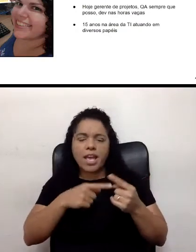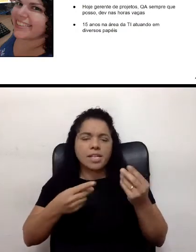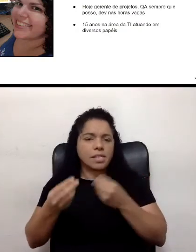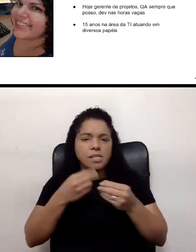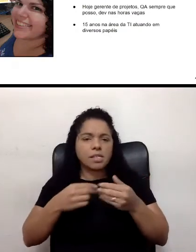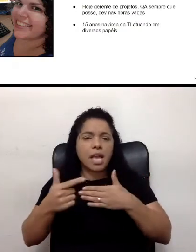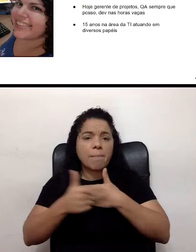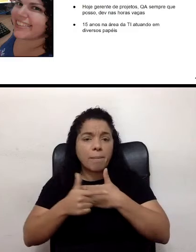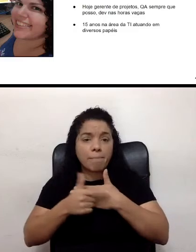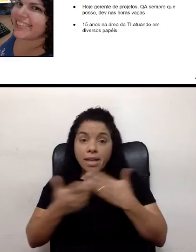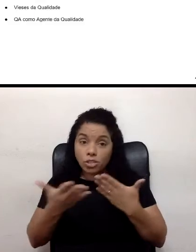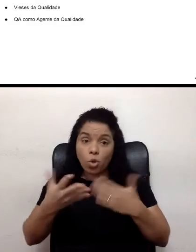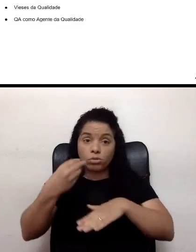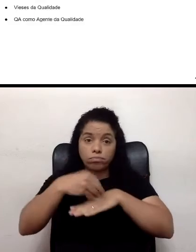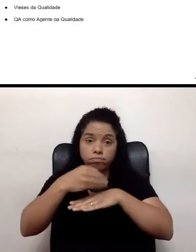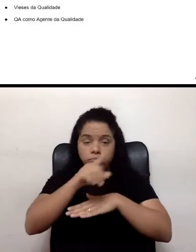para vocês aqui hoje.